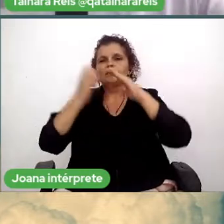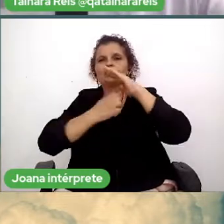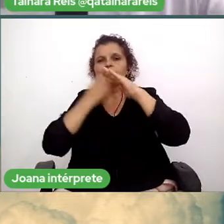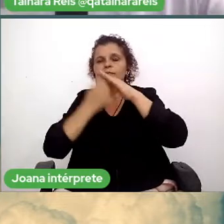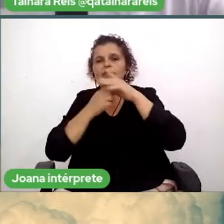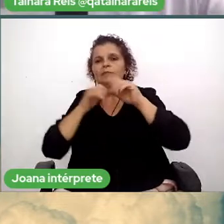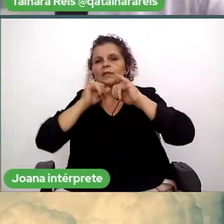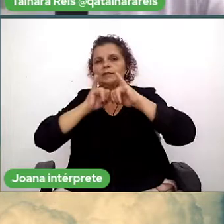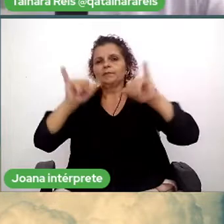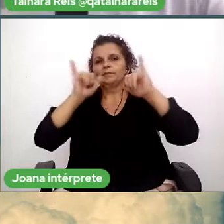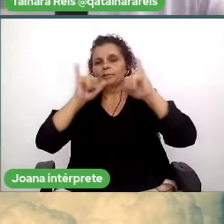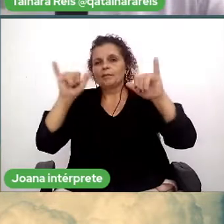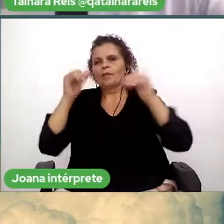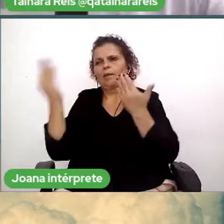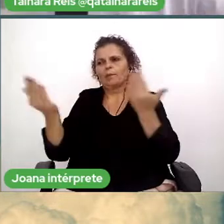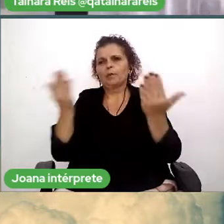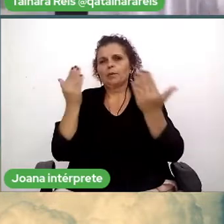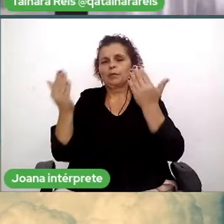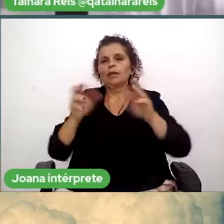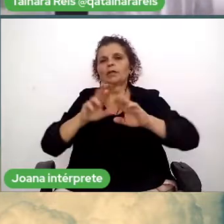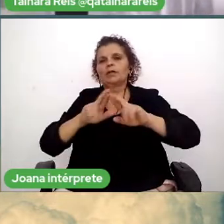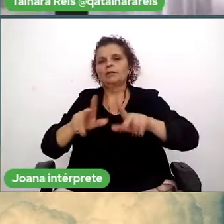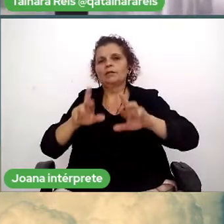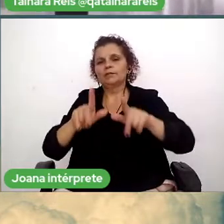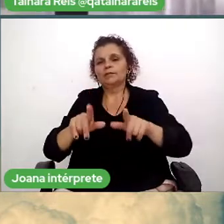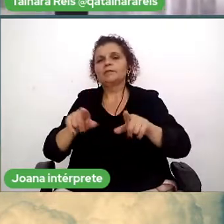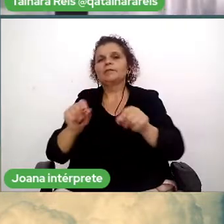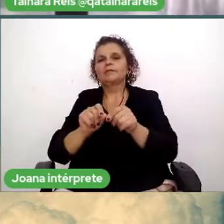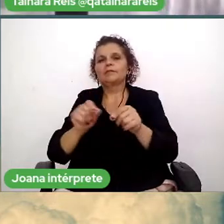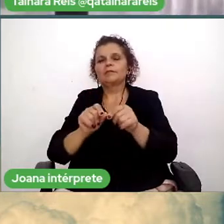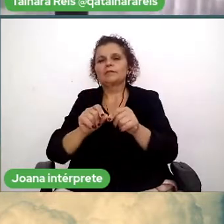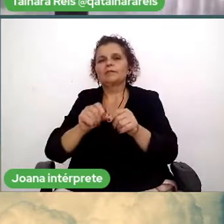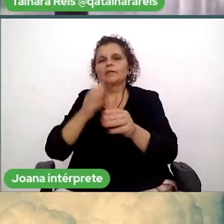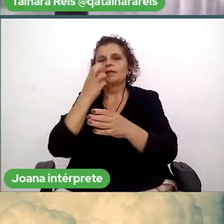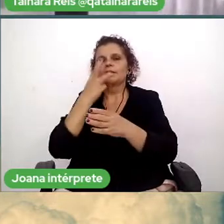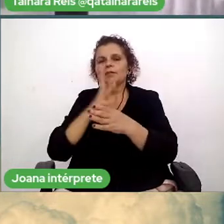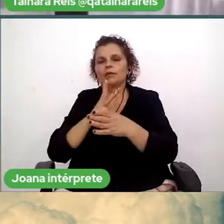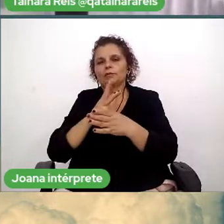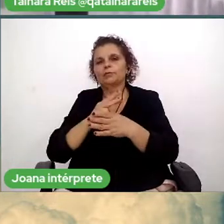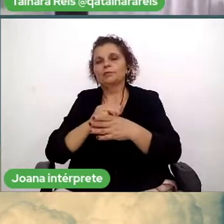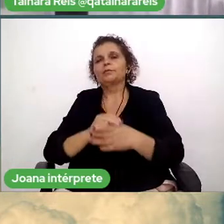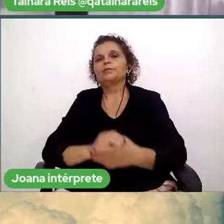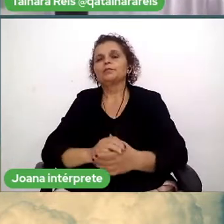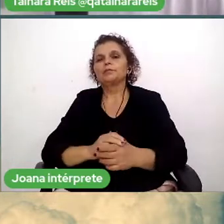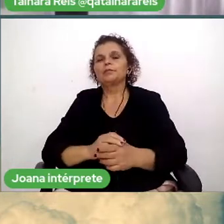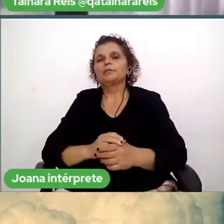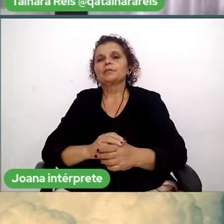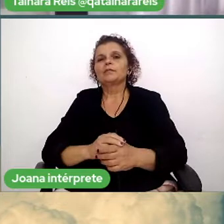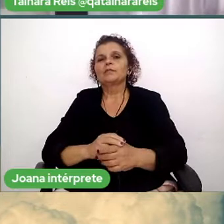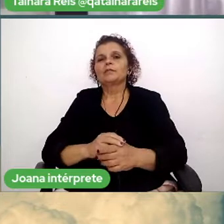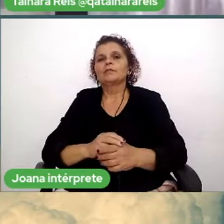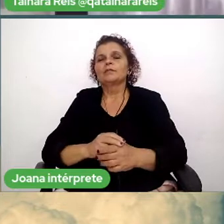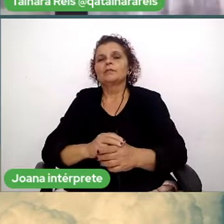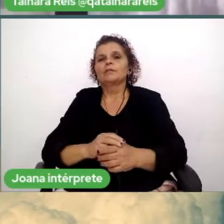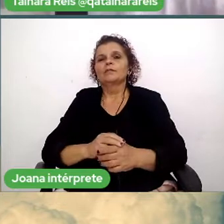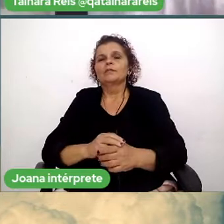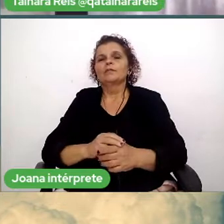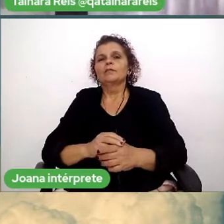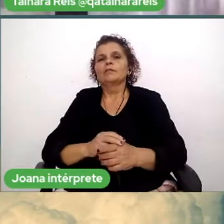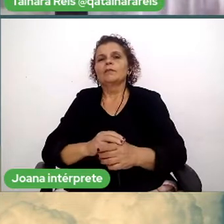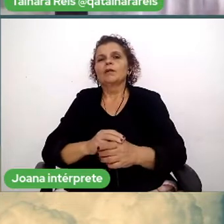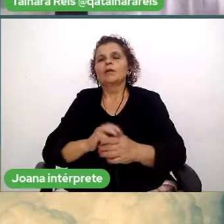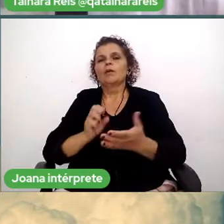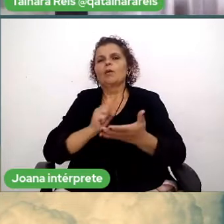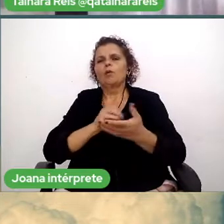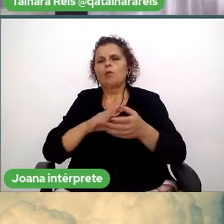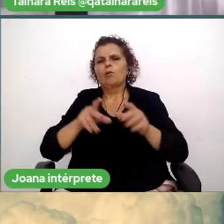esse paradigma, esse jeito ThoughtWorks de fazer software. Então, e um dos temas que eu gosto muito de abordar nos